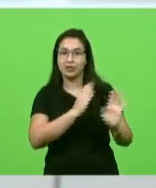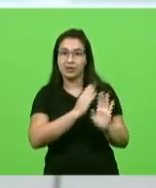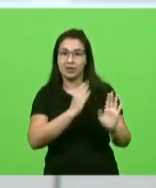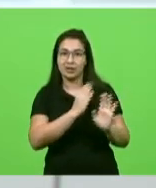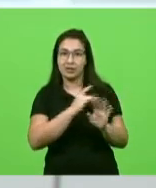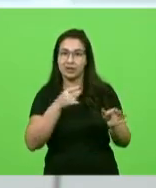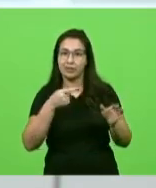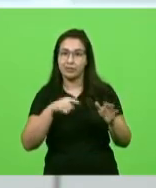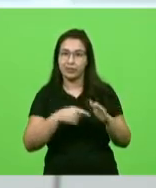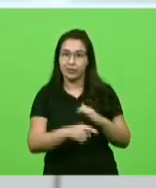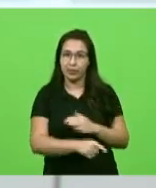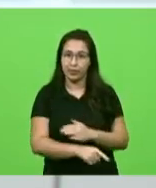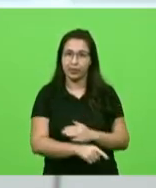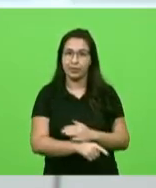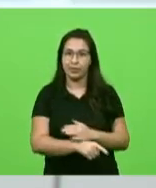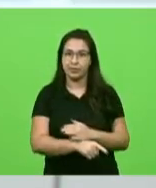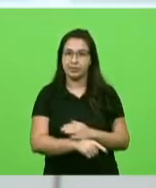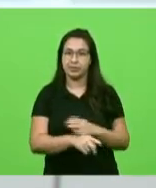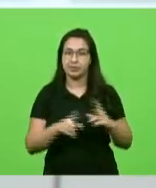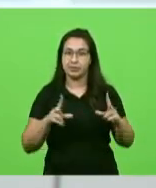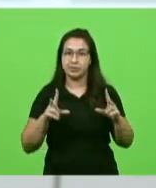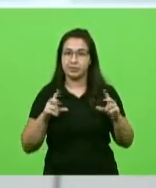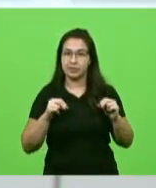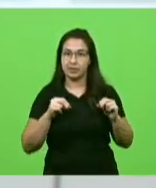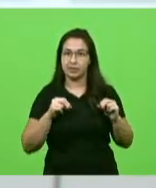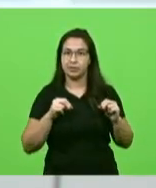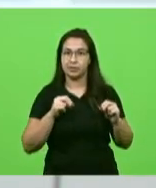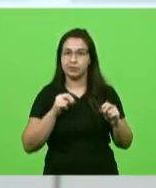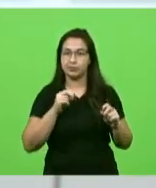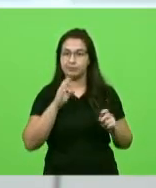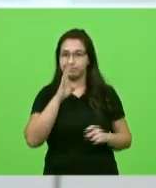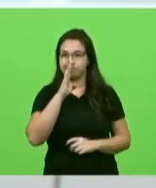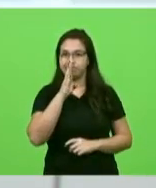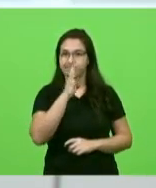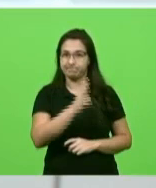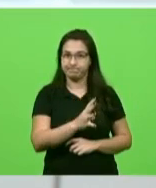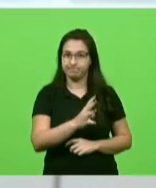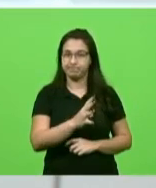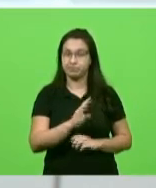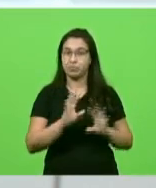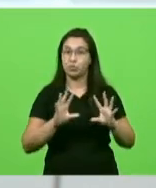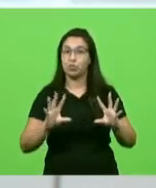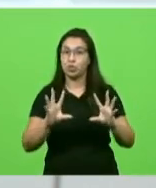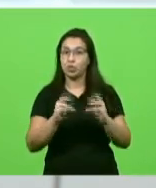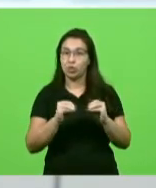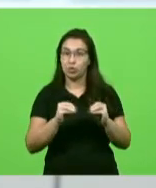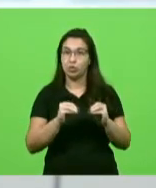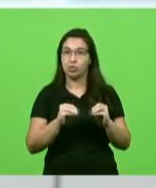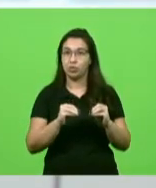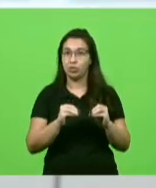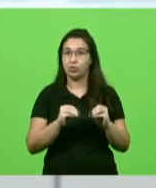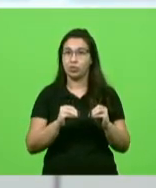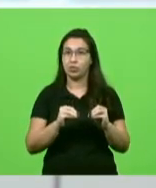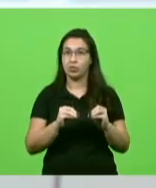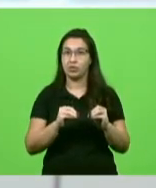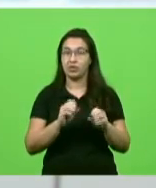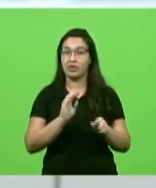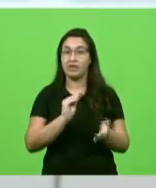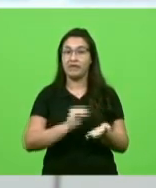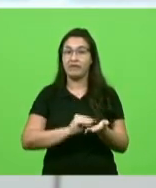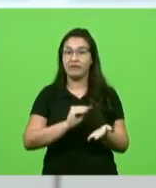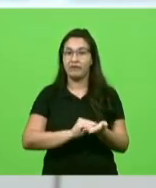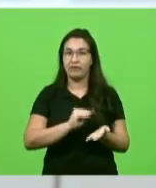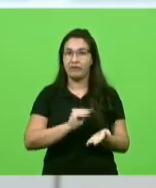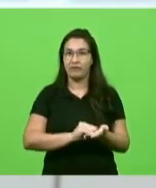aprofundada do mérito da acusação limitando-se a cognição são a ausência de indícios